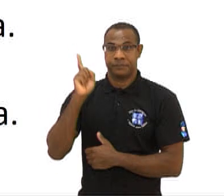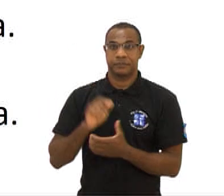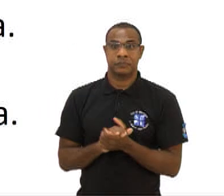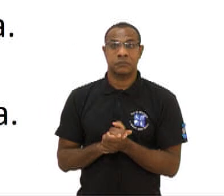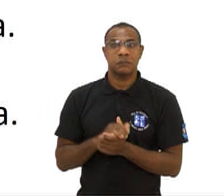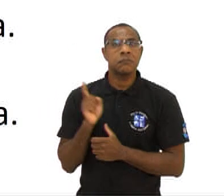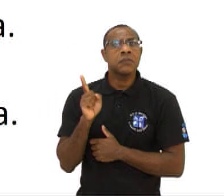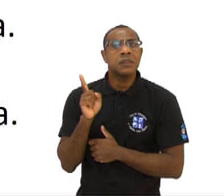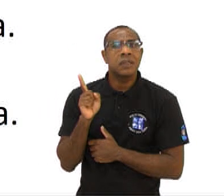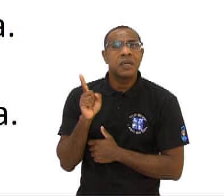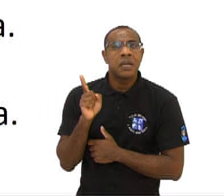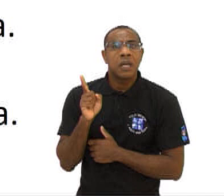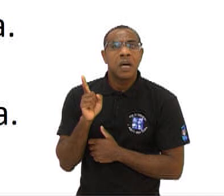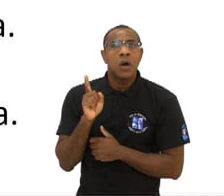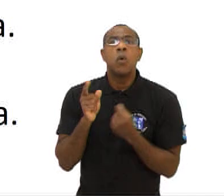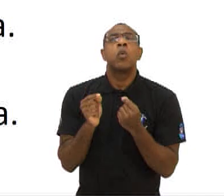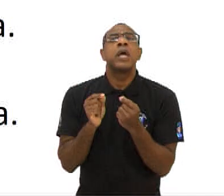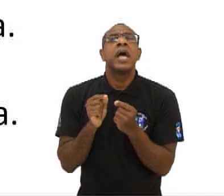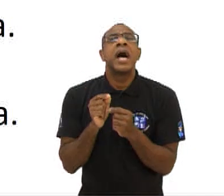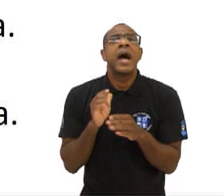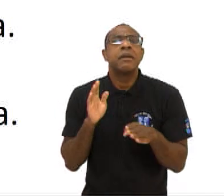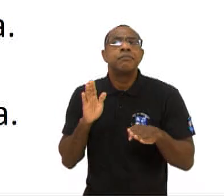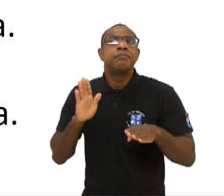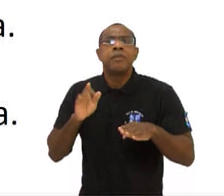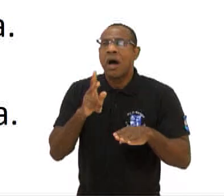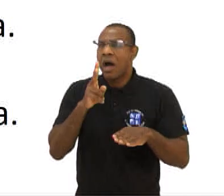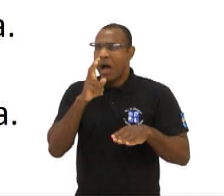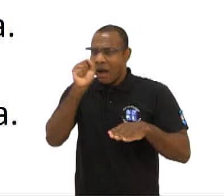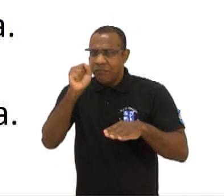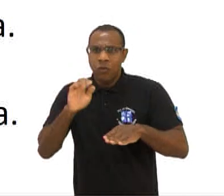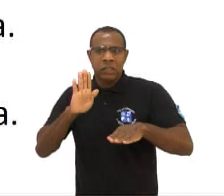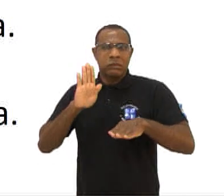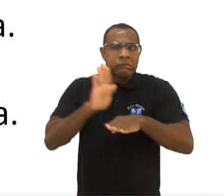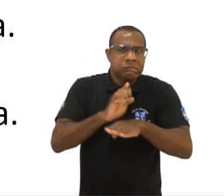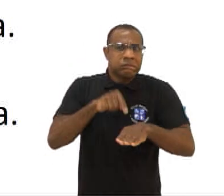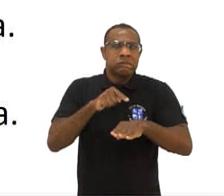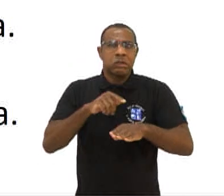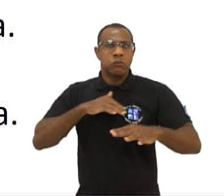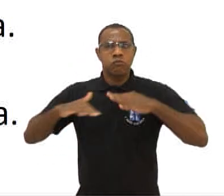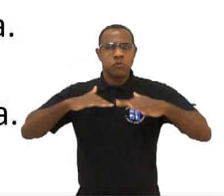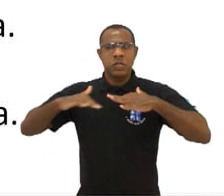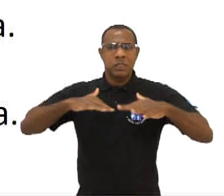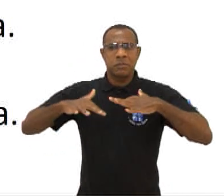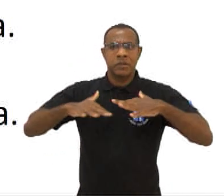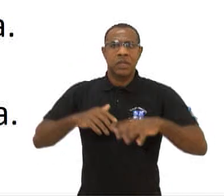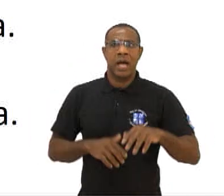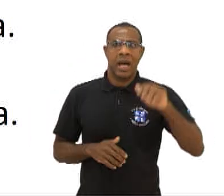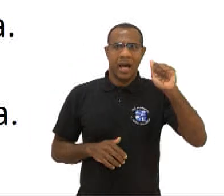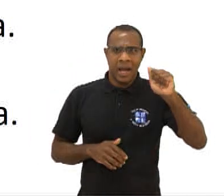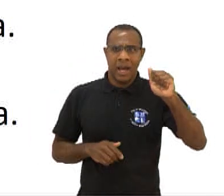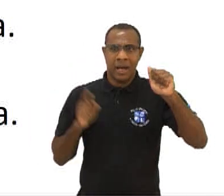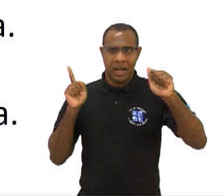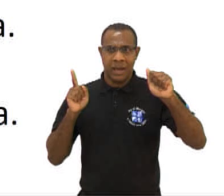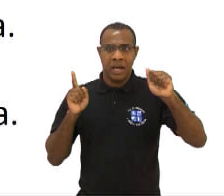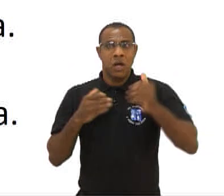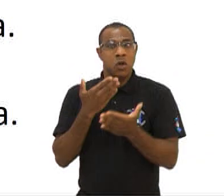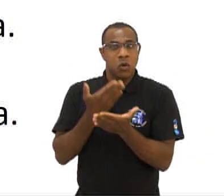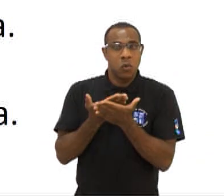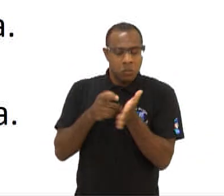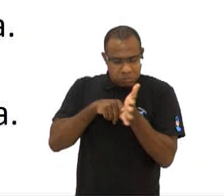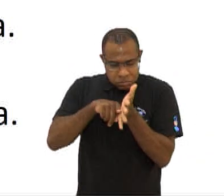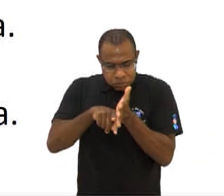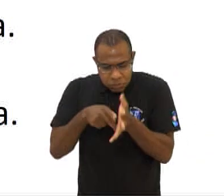A respeito das intensidades da velocidade média e do sentido do movimento do carrinho A, os estudantes observaram